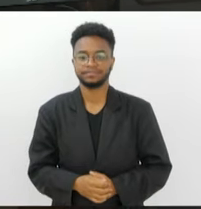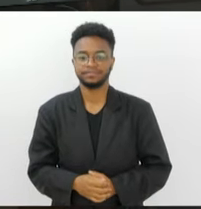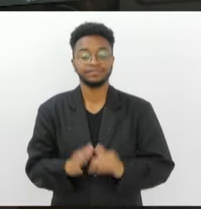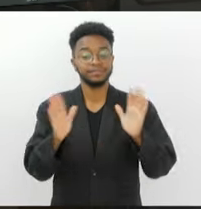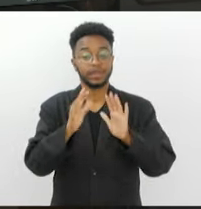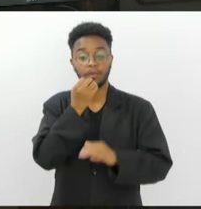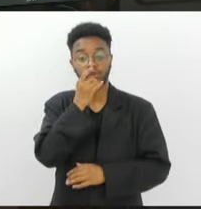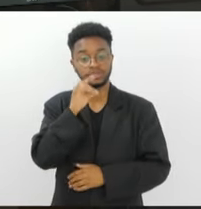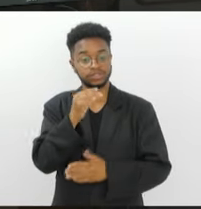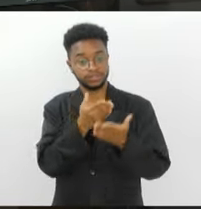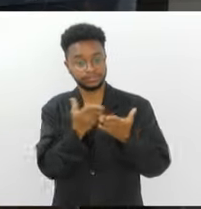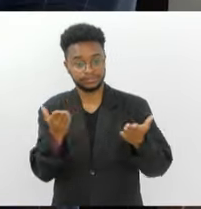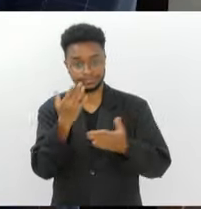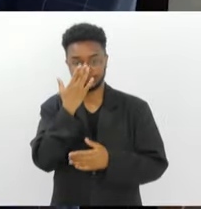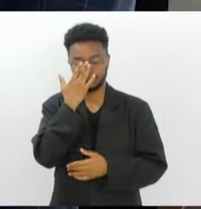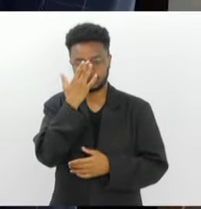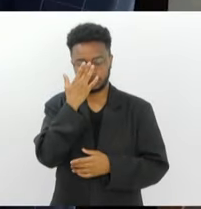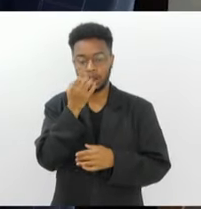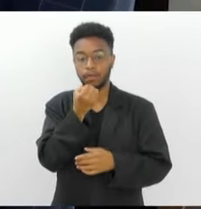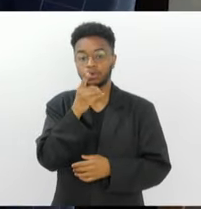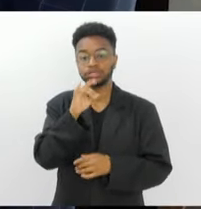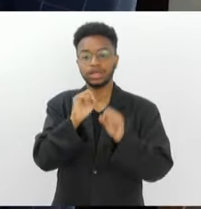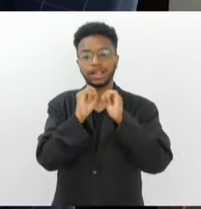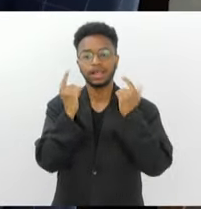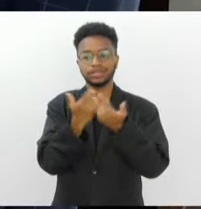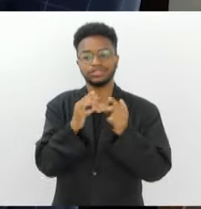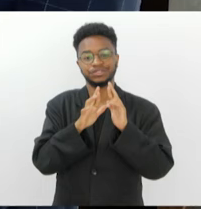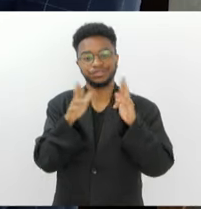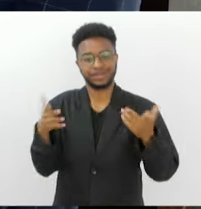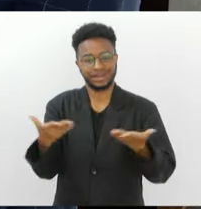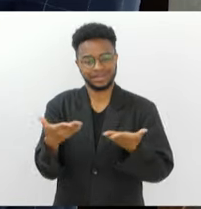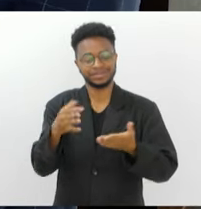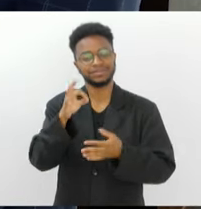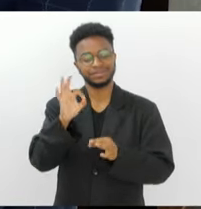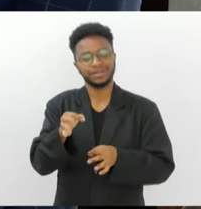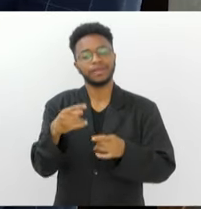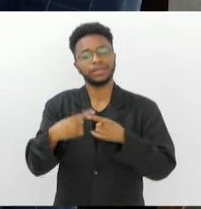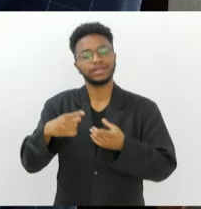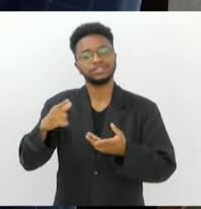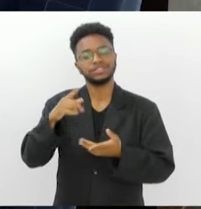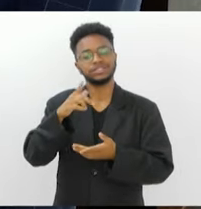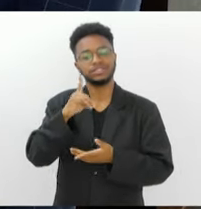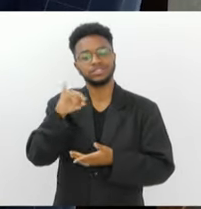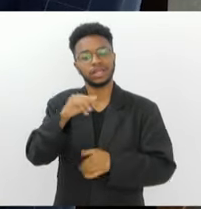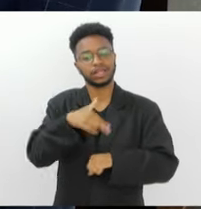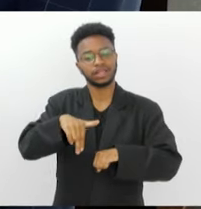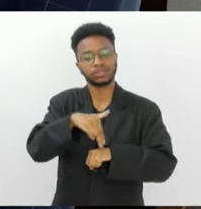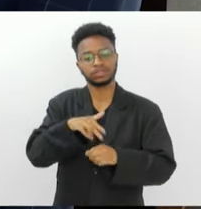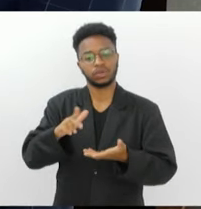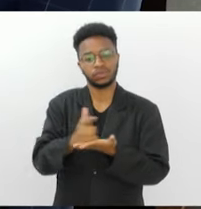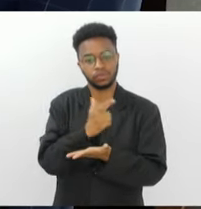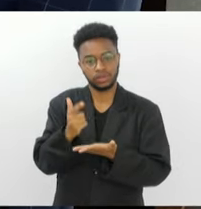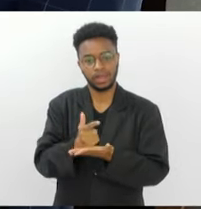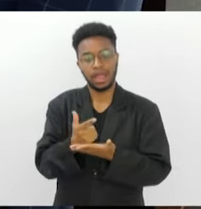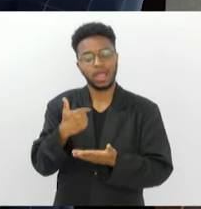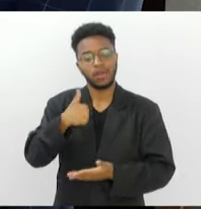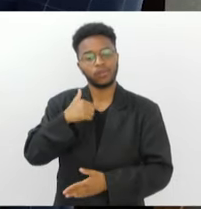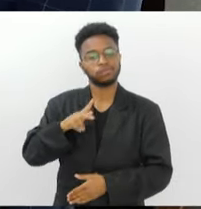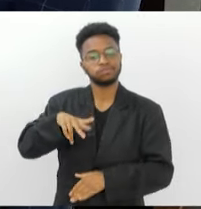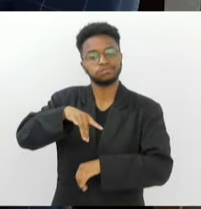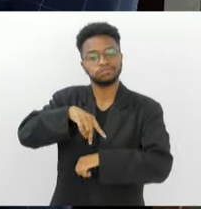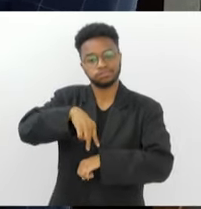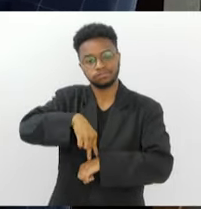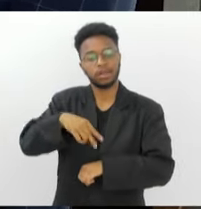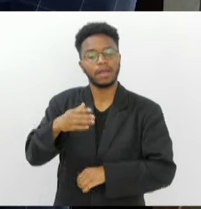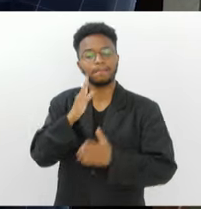Olá, bom dia, Vicente. Um bom dia, Alerj, diferente hoje, né, nesse Dia Nacional do Livro, falando diretamente aqui da Biblioteca Nacional,